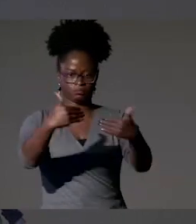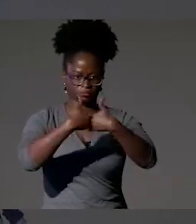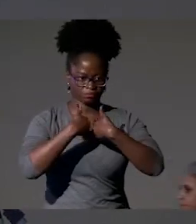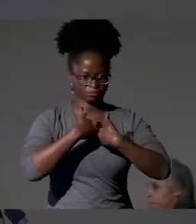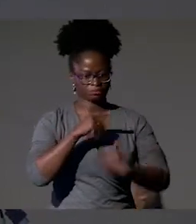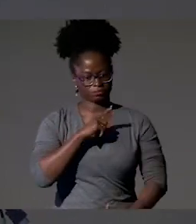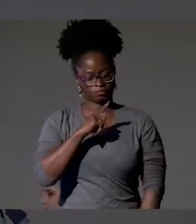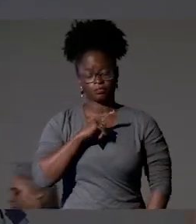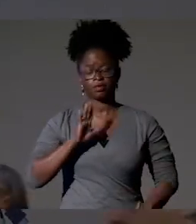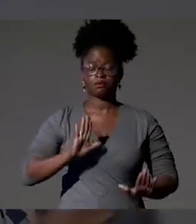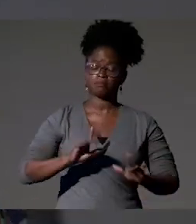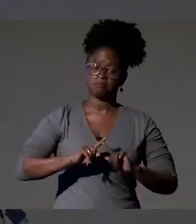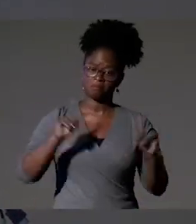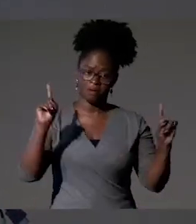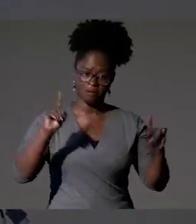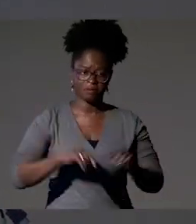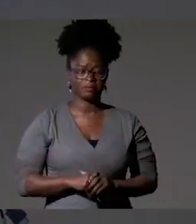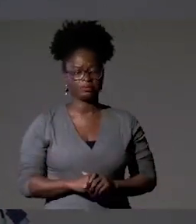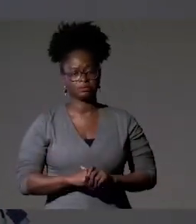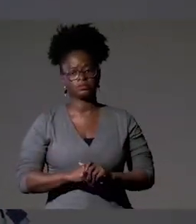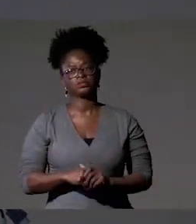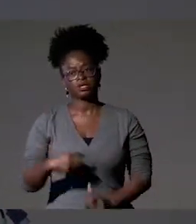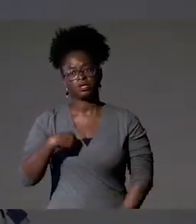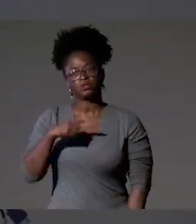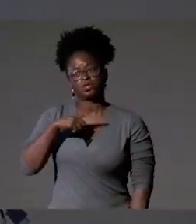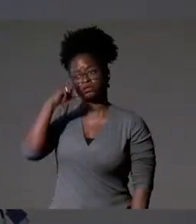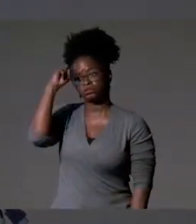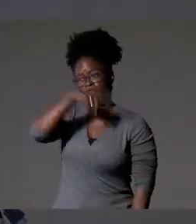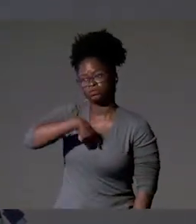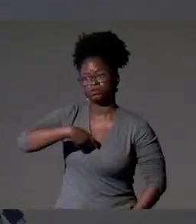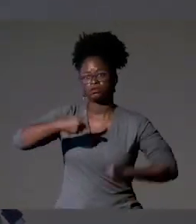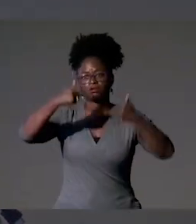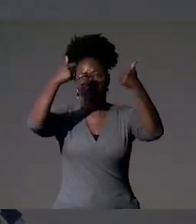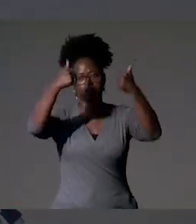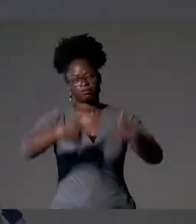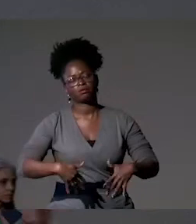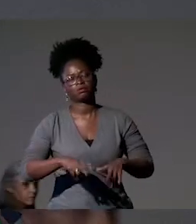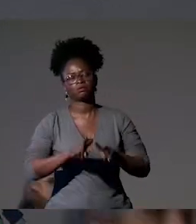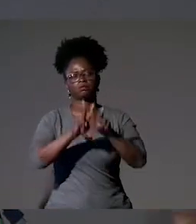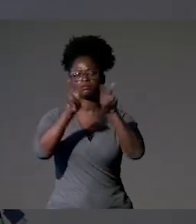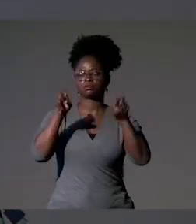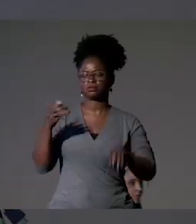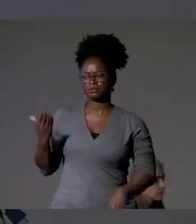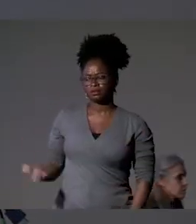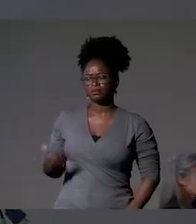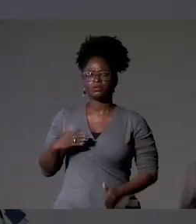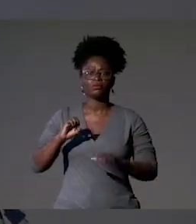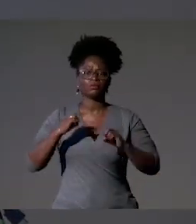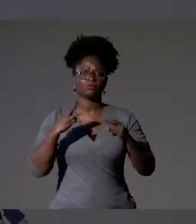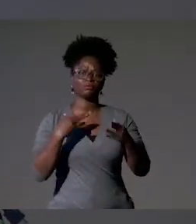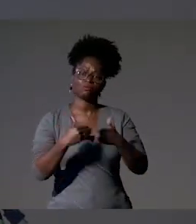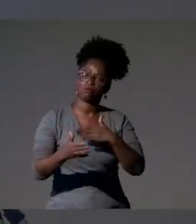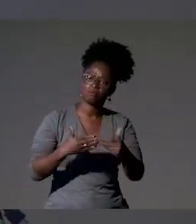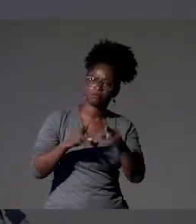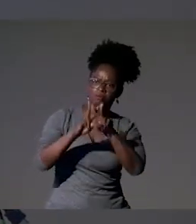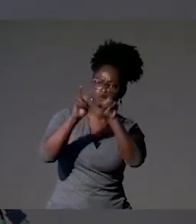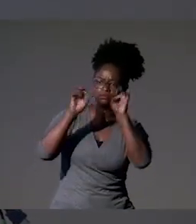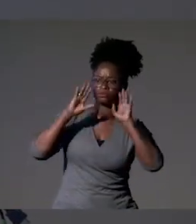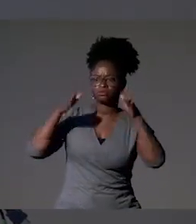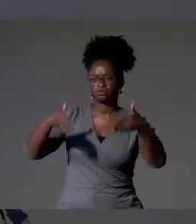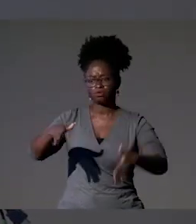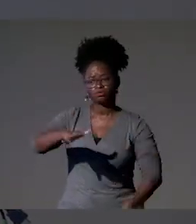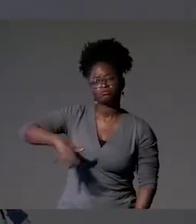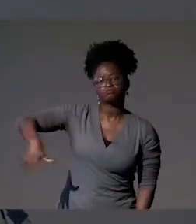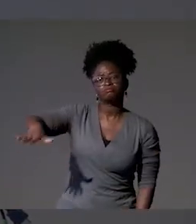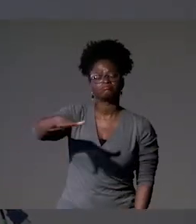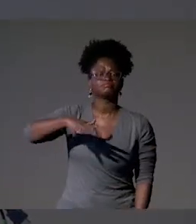autismo, mas eu tenho dificuldade de falar nesse assunto, ou em qualquer assunto específico, principalmente no nosso